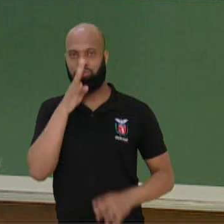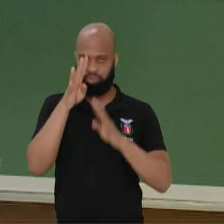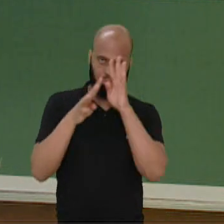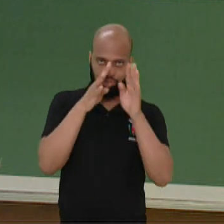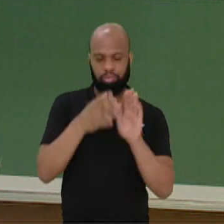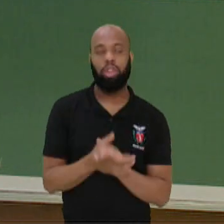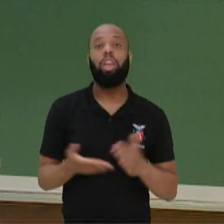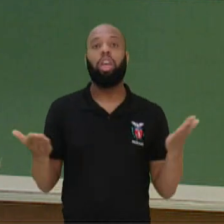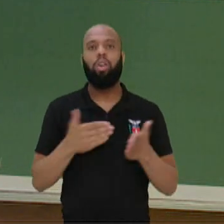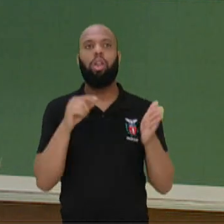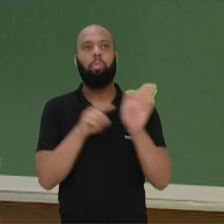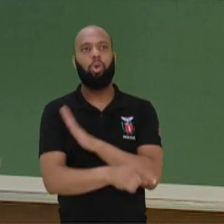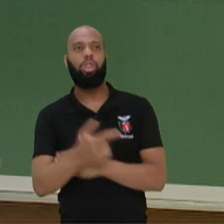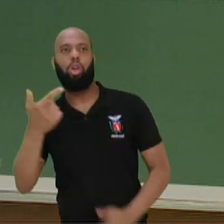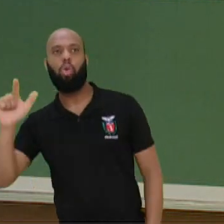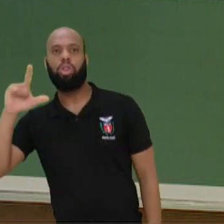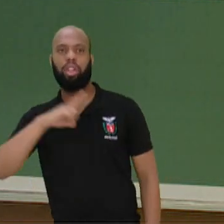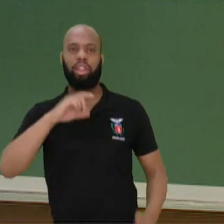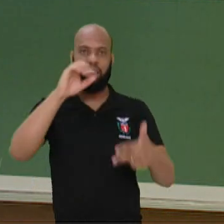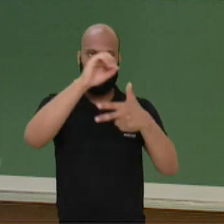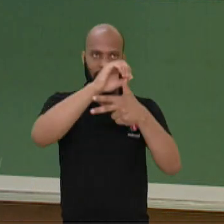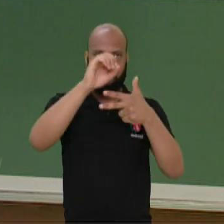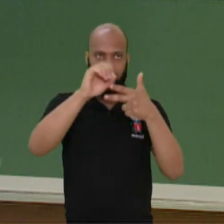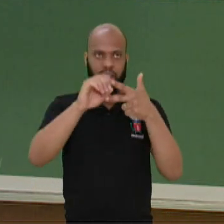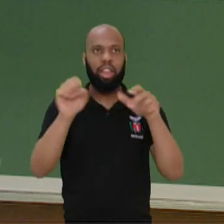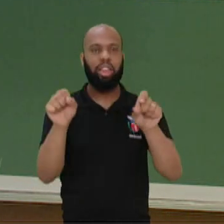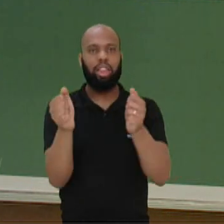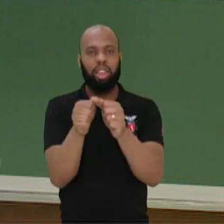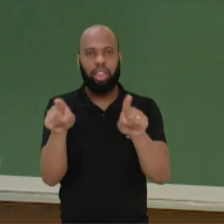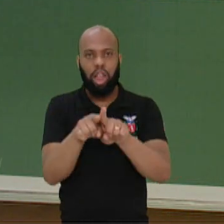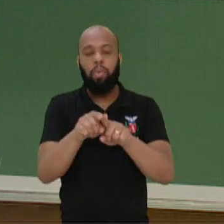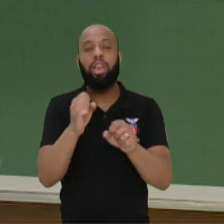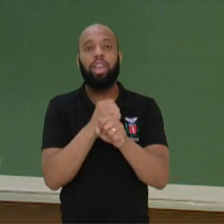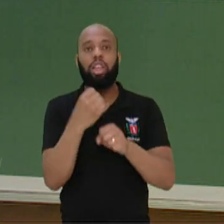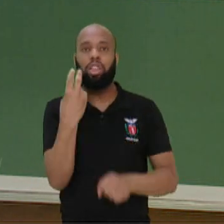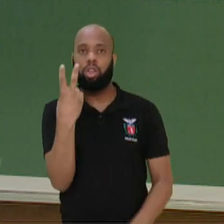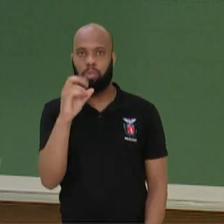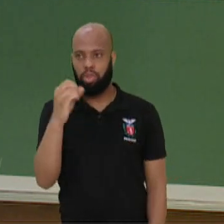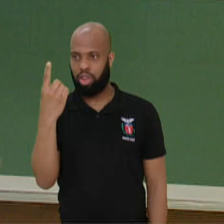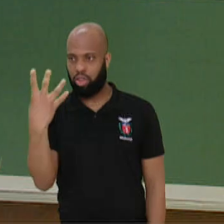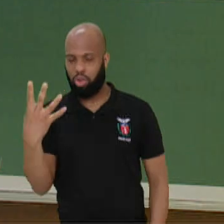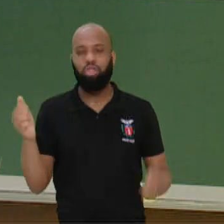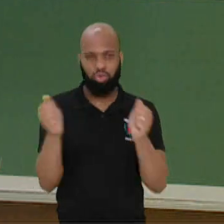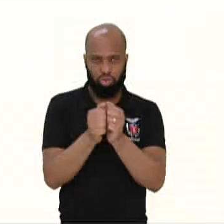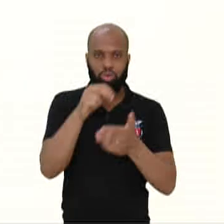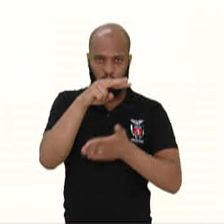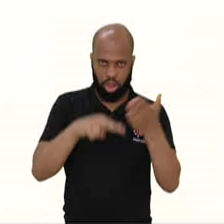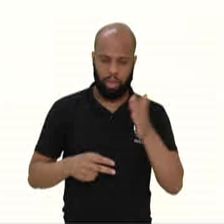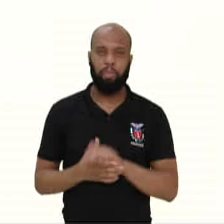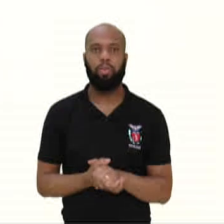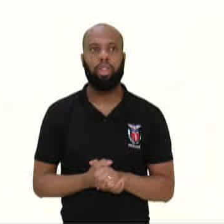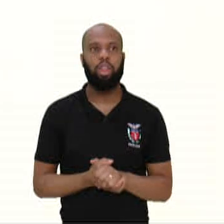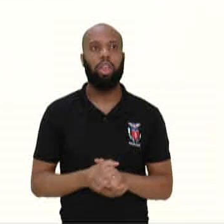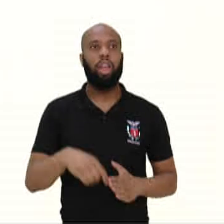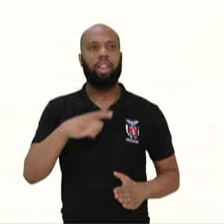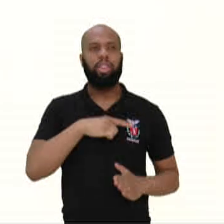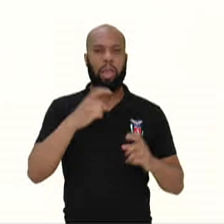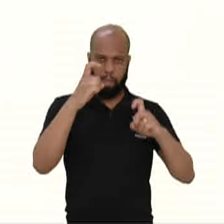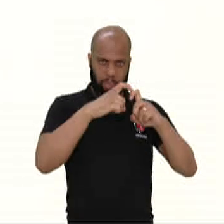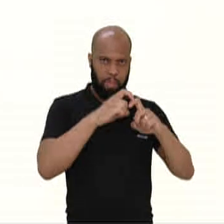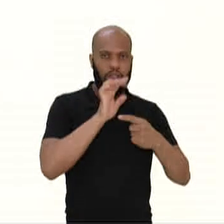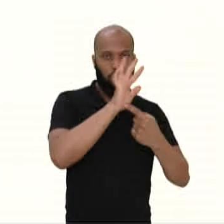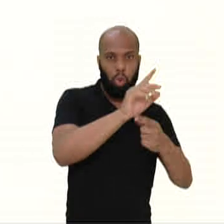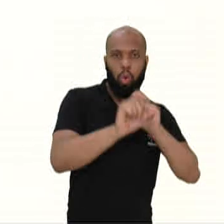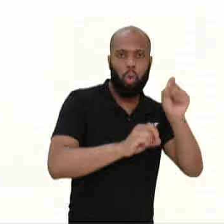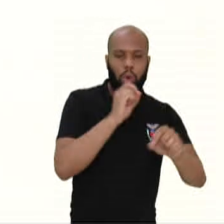E aí chegamos a mais uma questão que caiu no Enem, essa em 2014, então peço que me acompanhem. Evidências médicas